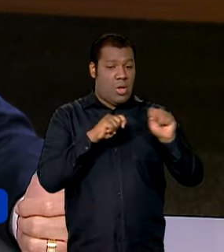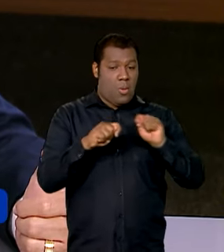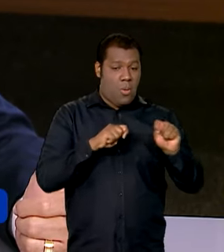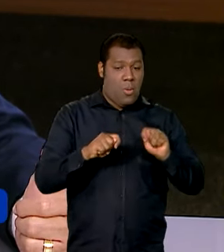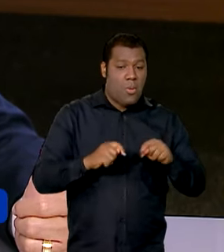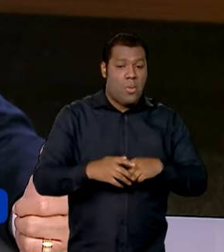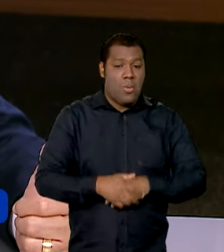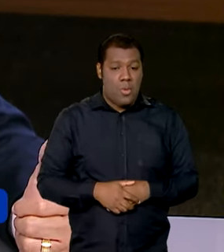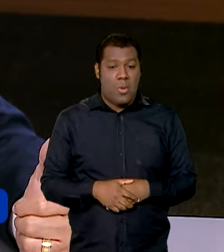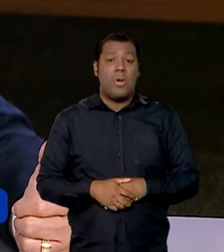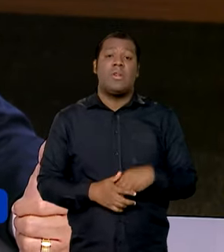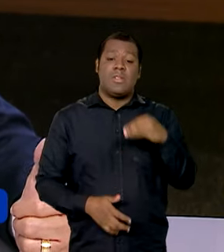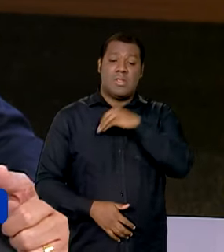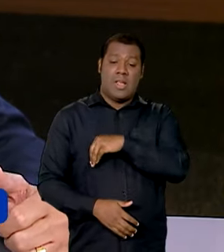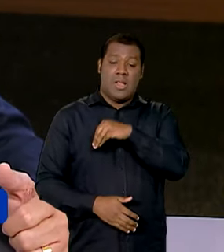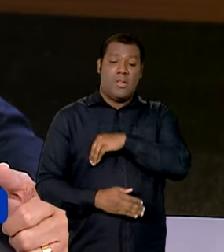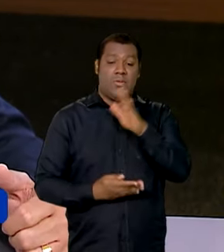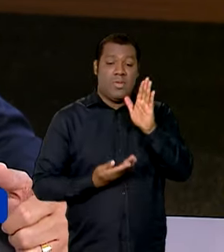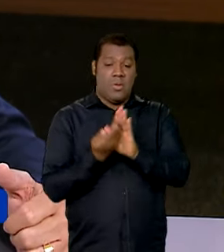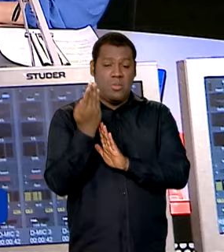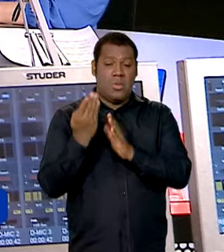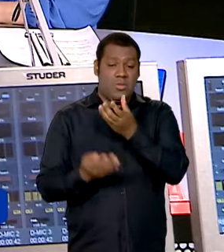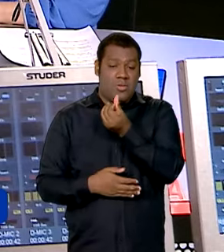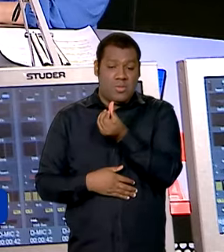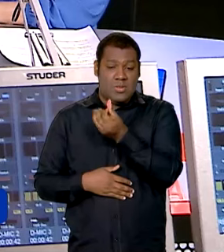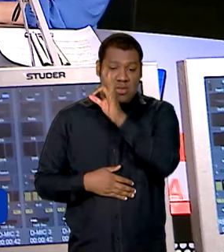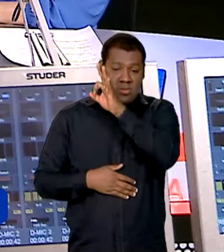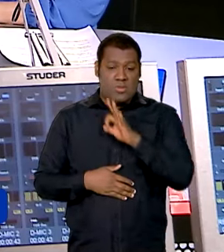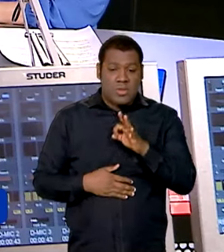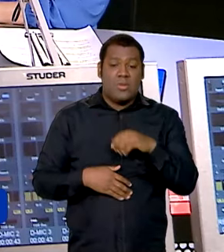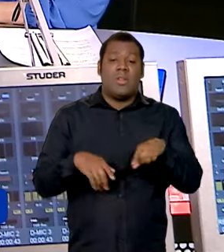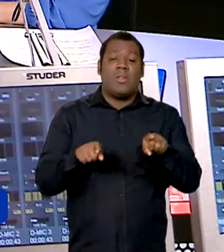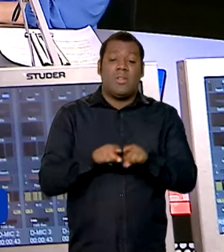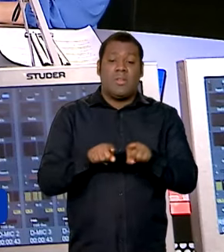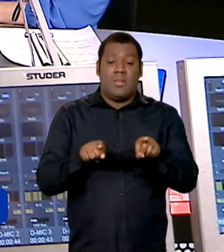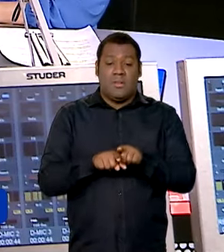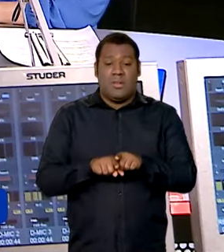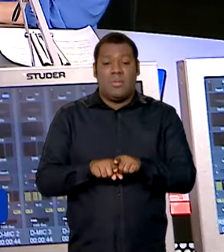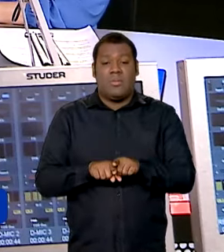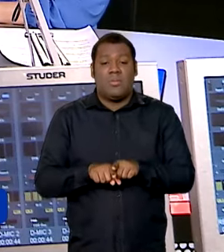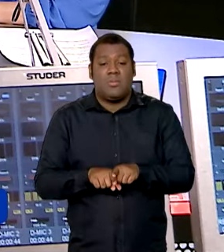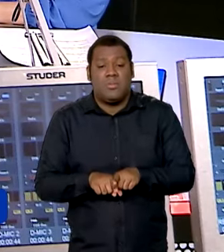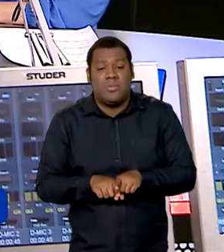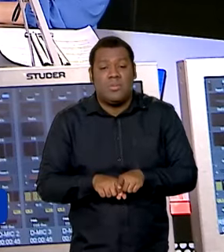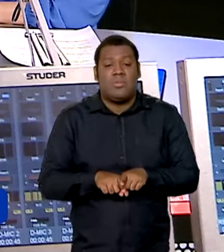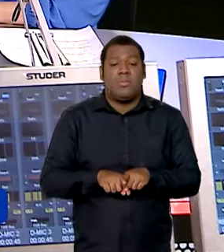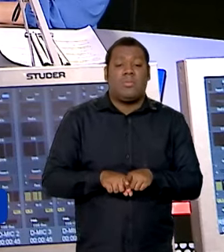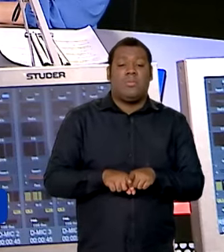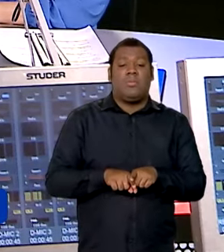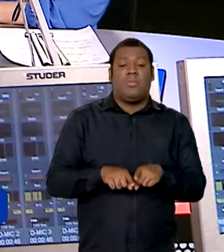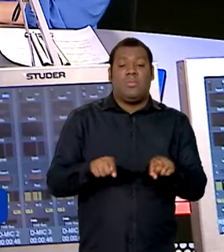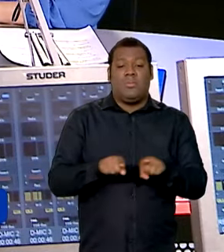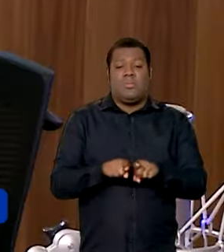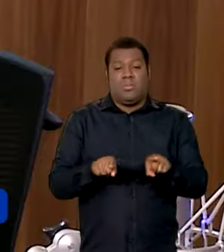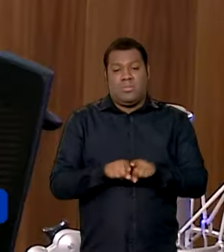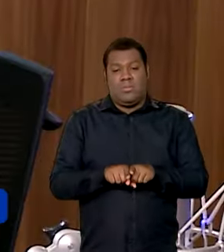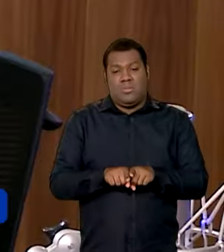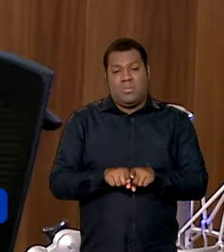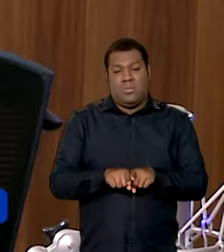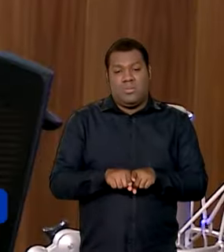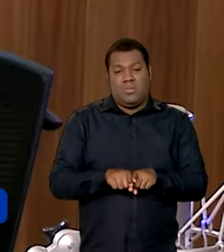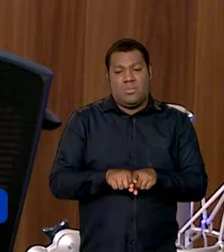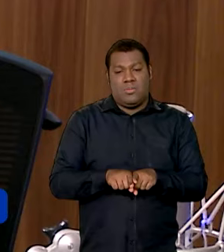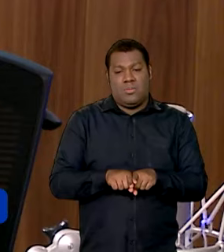6% e tem um um aumento de energia de 44% Então como é que um cidadão começa consegue